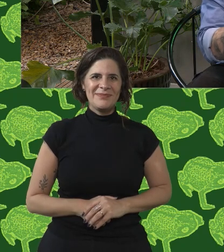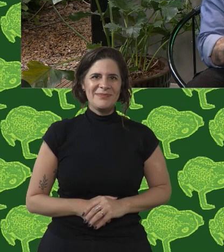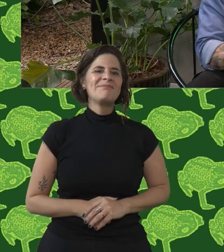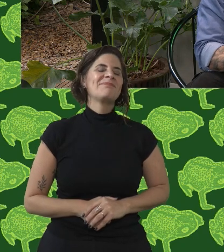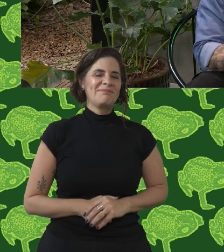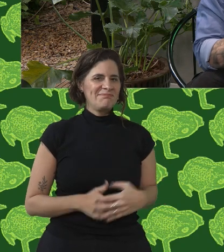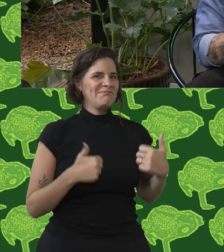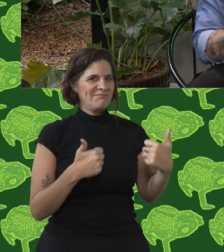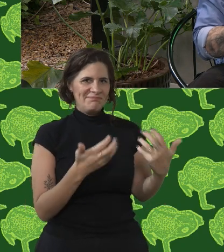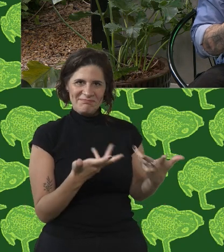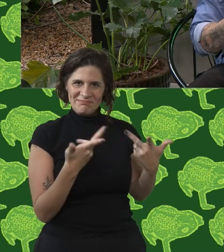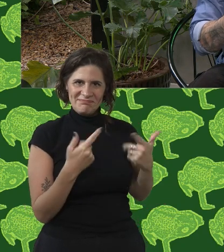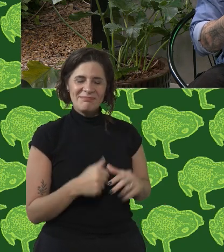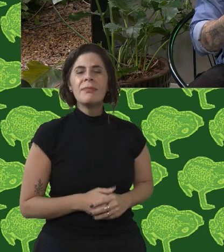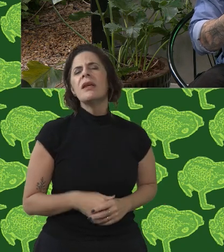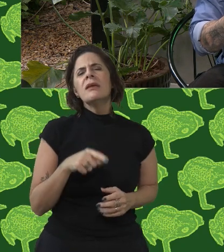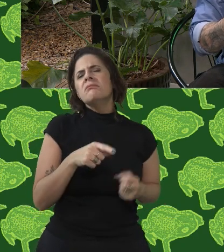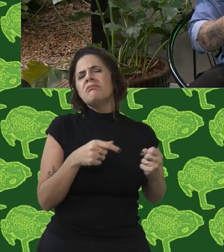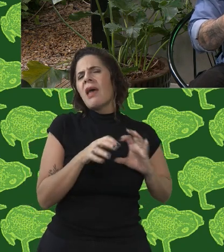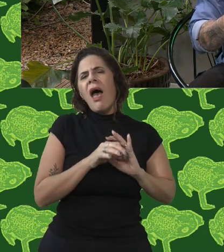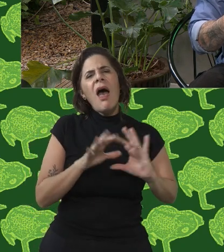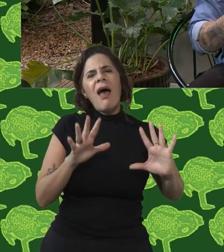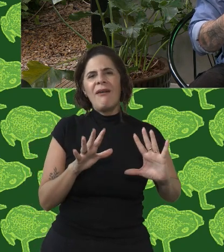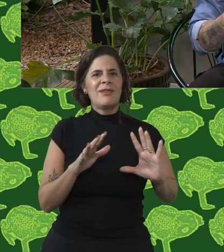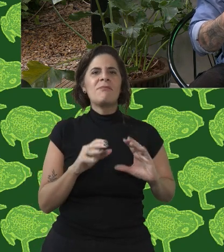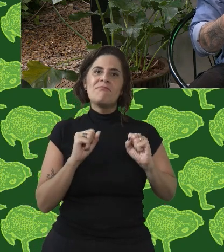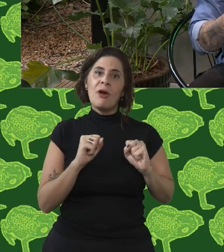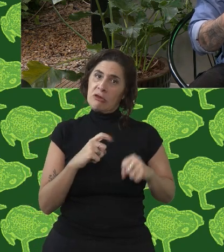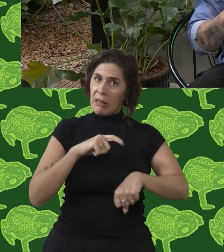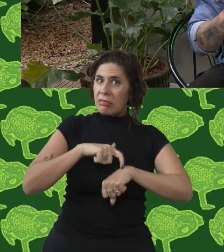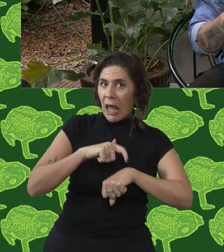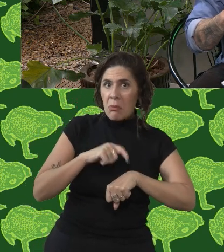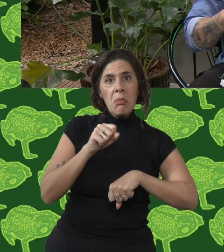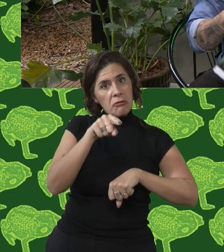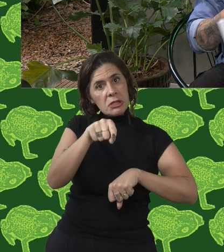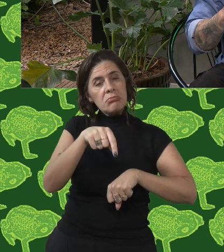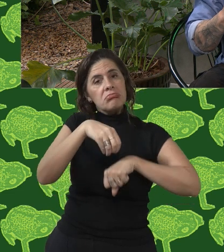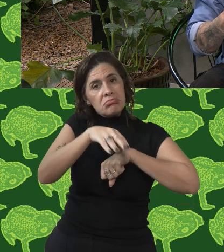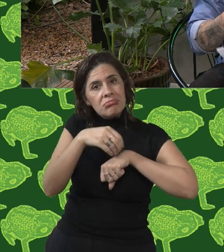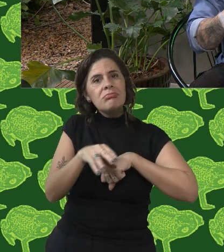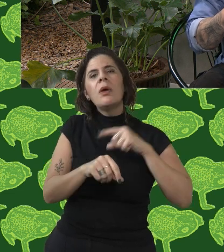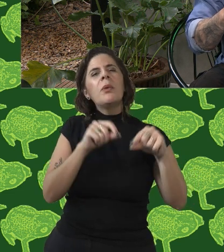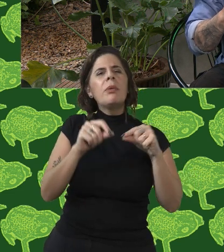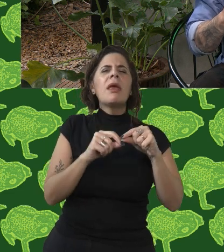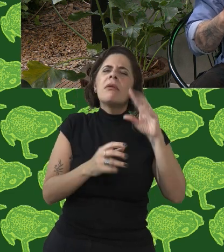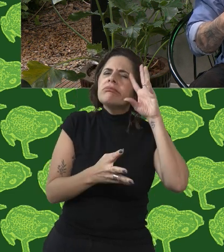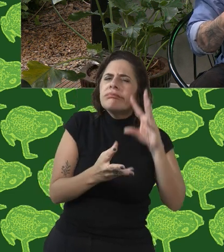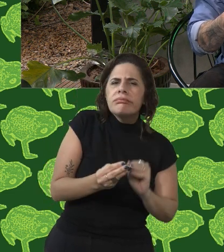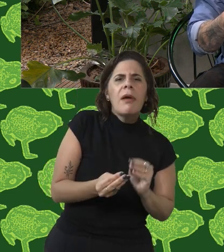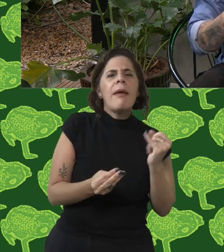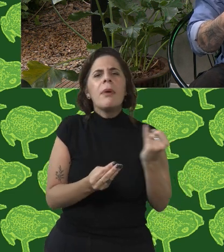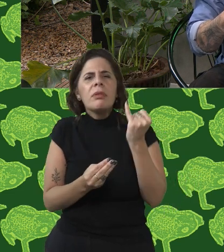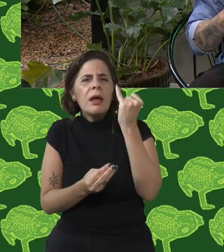Show, Gui. E queria que você ficasse à vontade, a gente tem um tempinho aqui ainda, para trazer as suas considerações, pontos que você acha